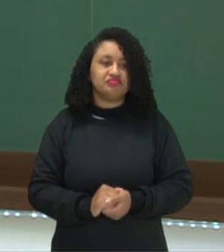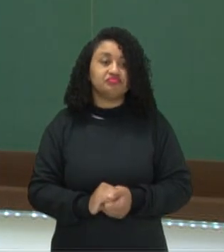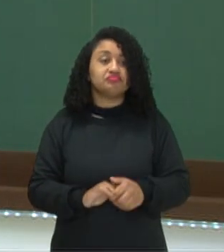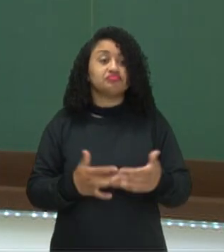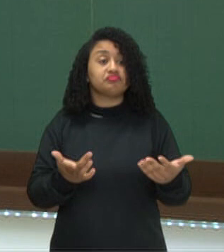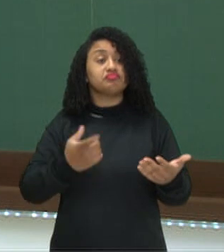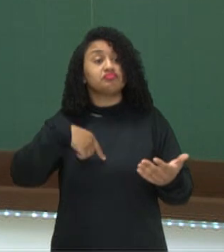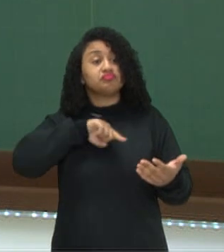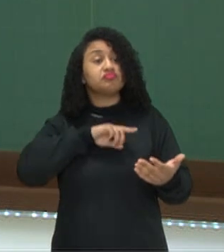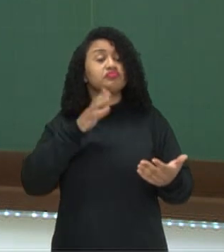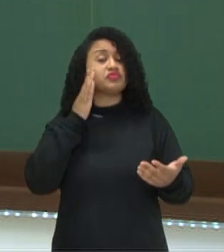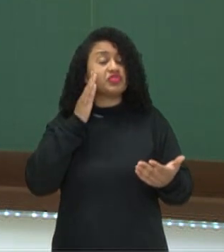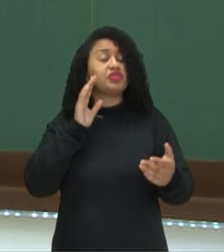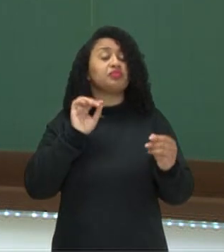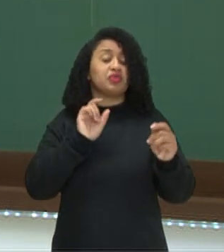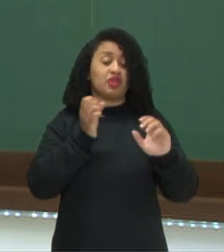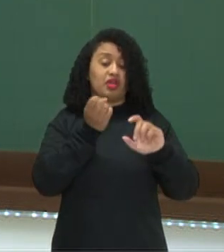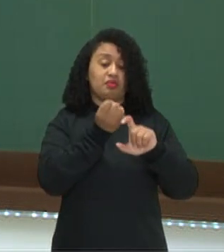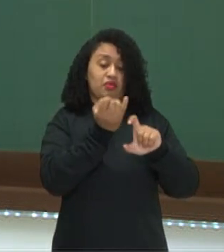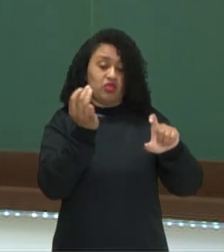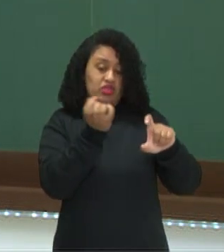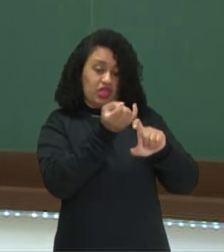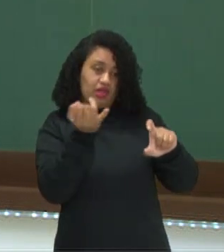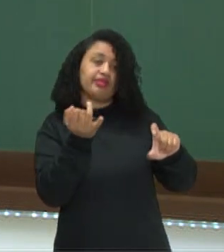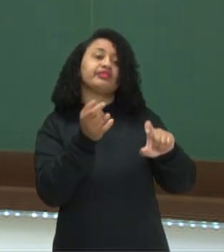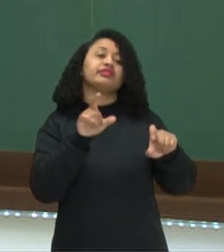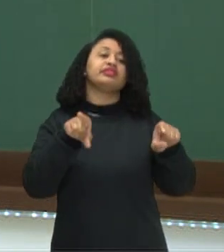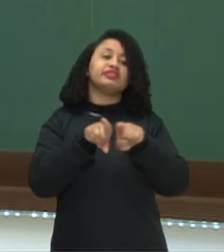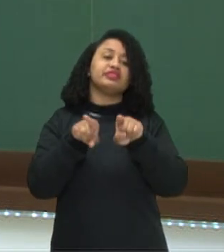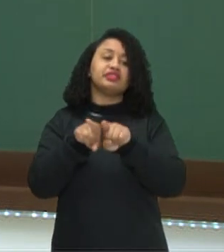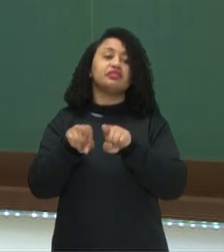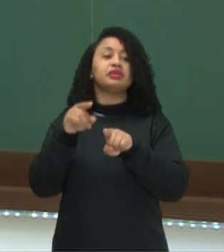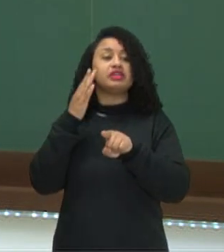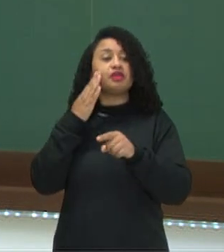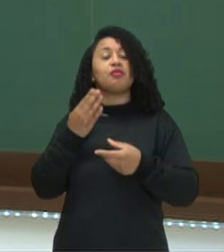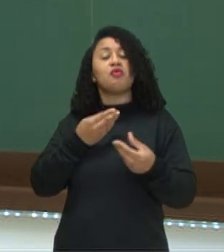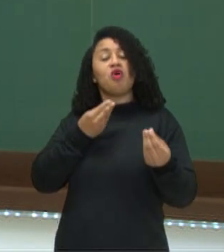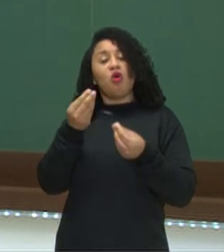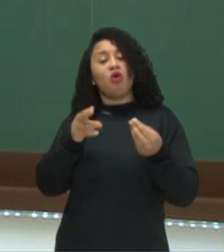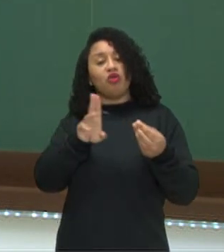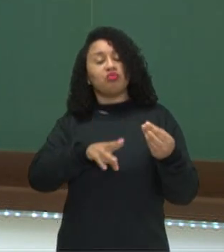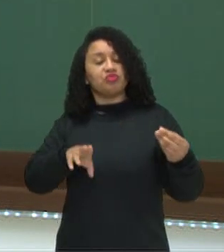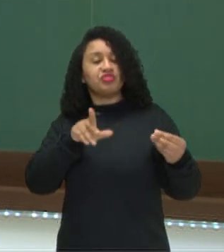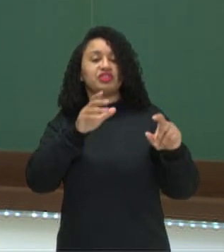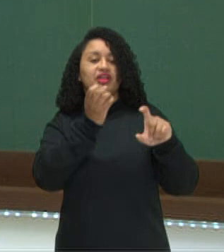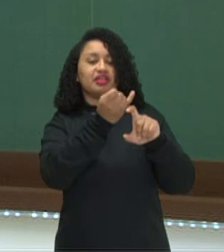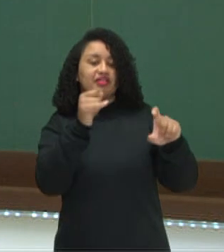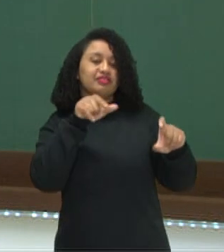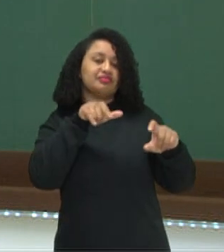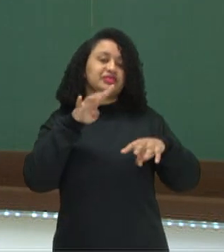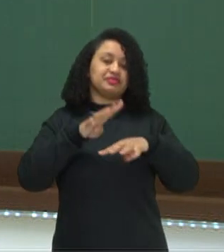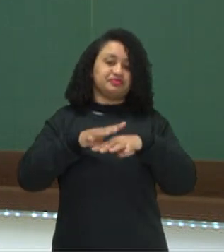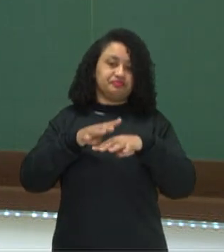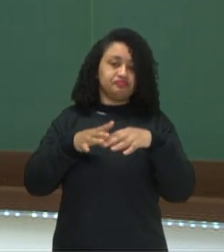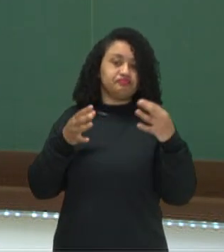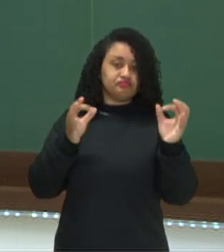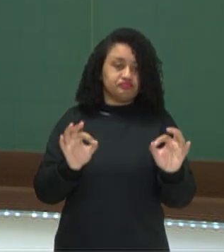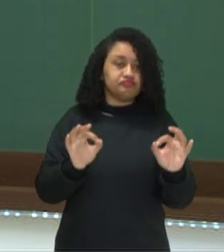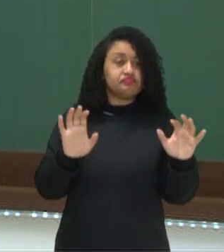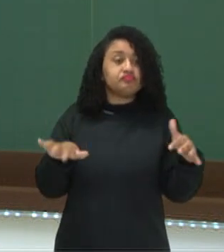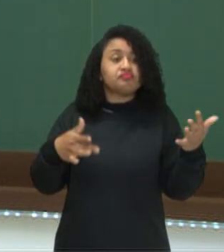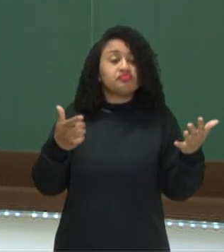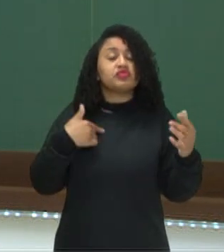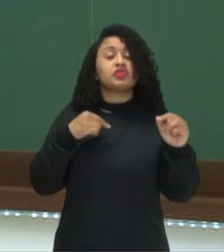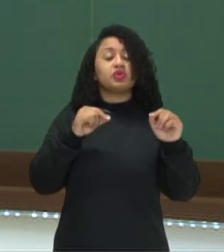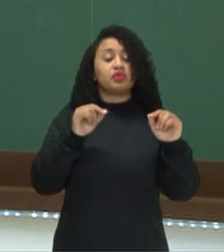Já sabemos o que é uma potenciação e já sabemos também como trabalhar com essa operação matemática. Então, a função exponencial